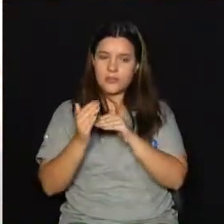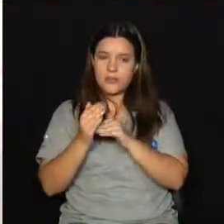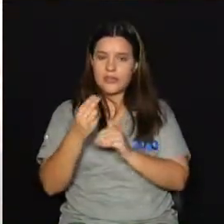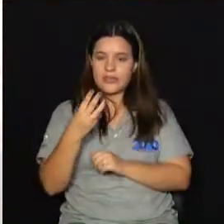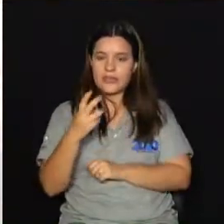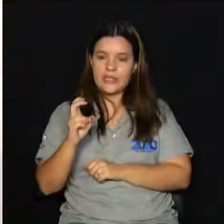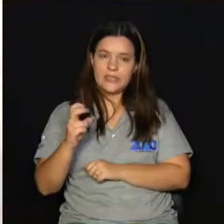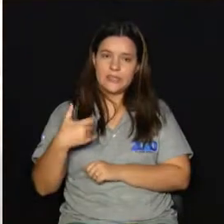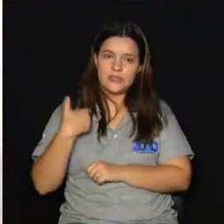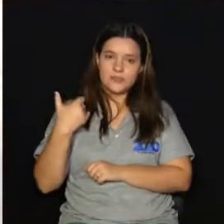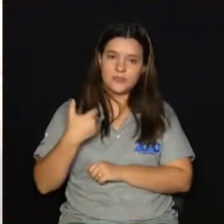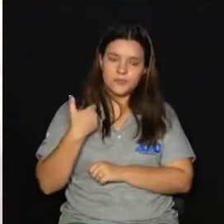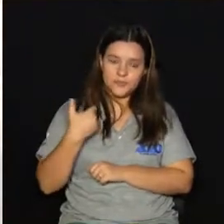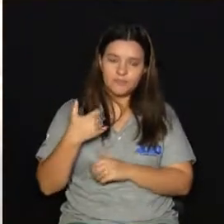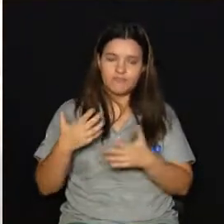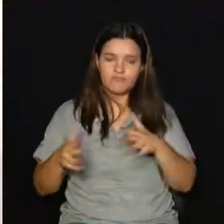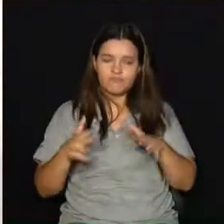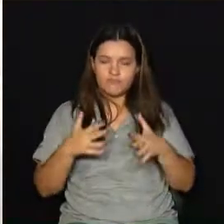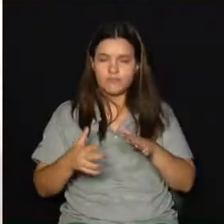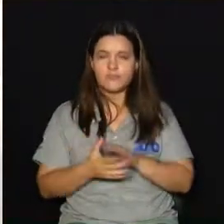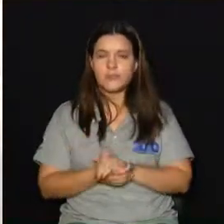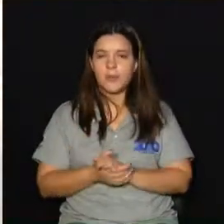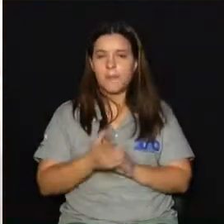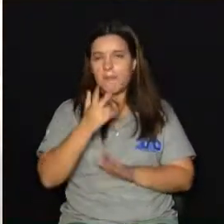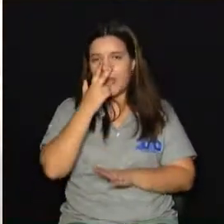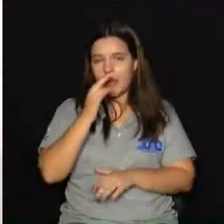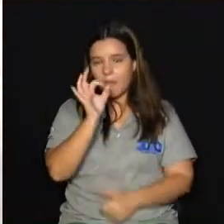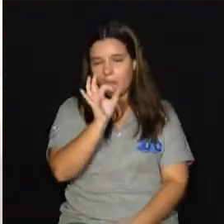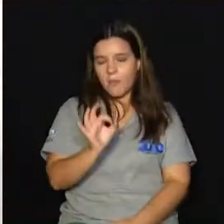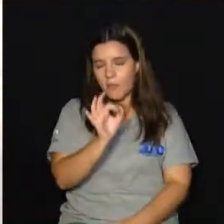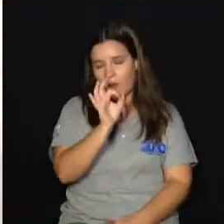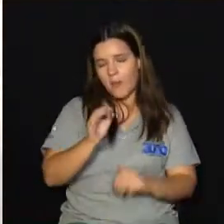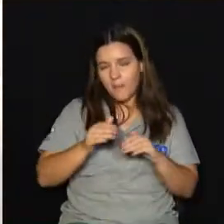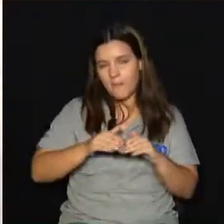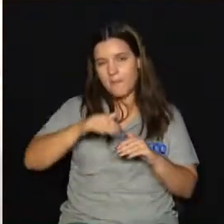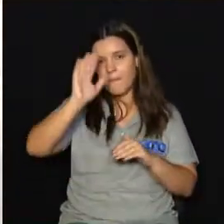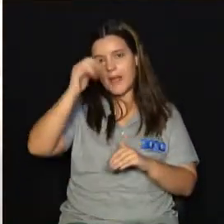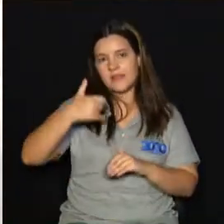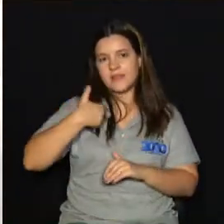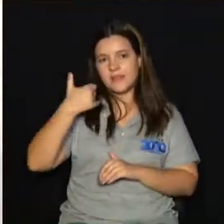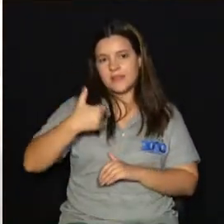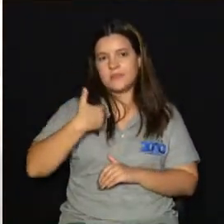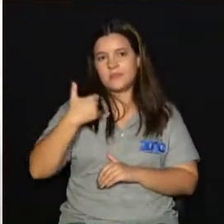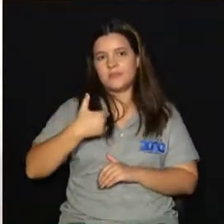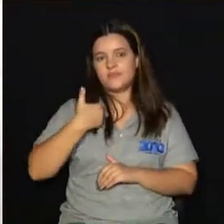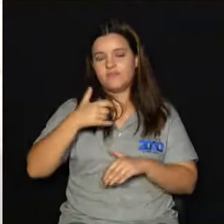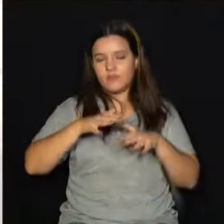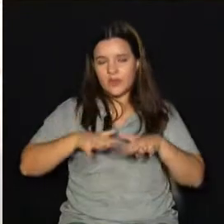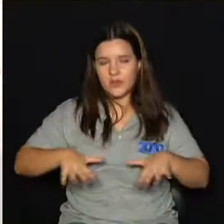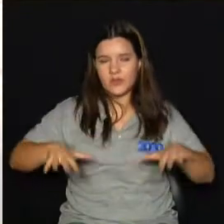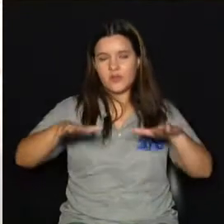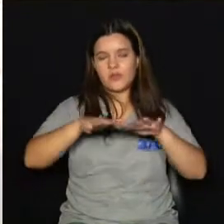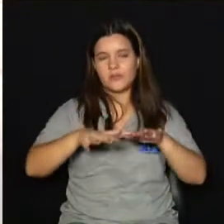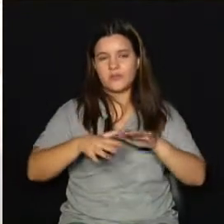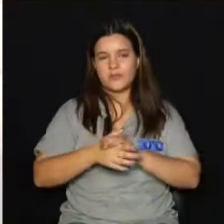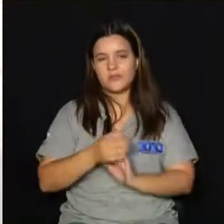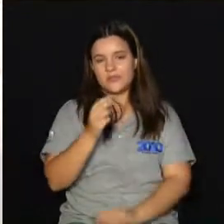35 e 39 anos, é o maior percentual de eleitores dessa idade em toda a zona